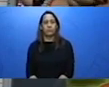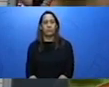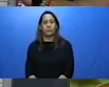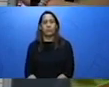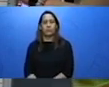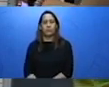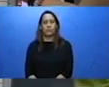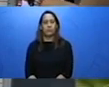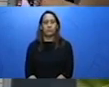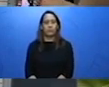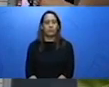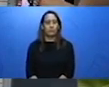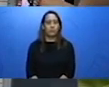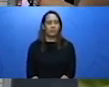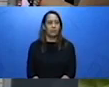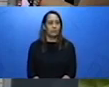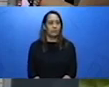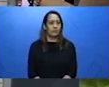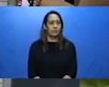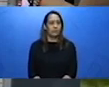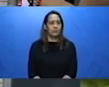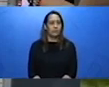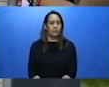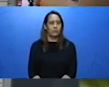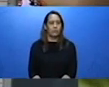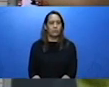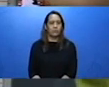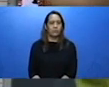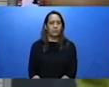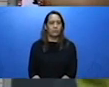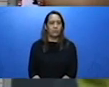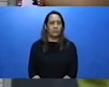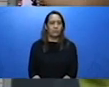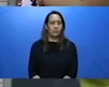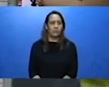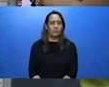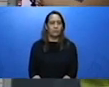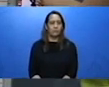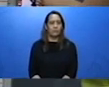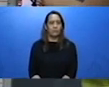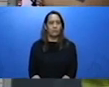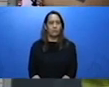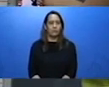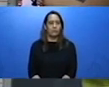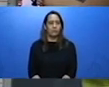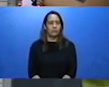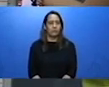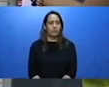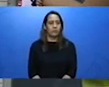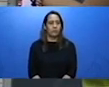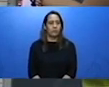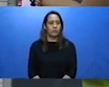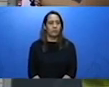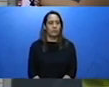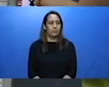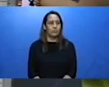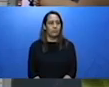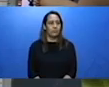K minúsculo. Maiúsculo, desceu, tira o lápis. Anda um pouquinho para